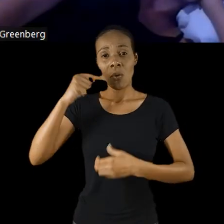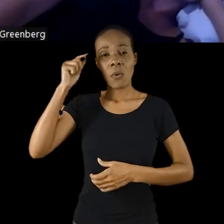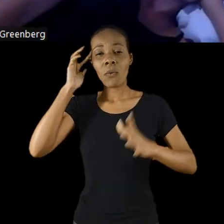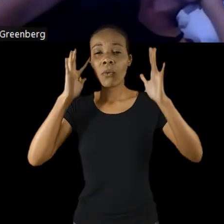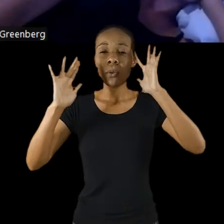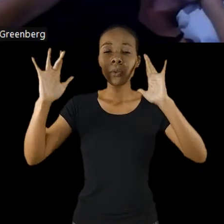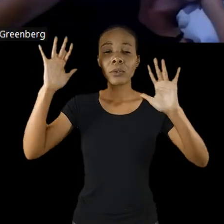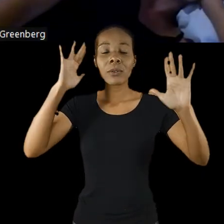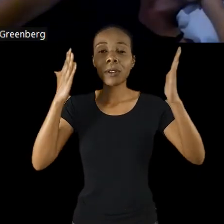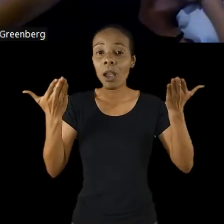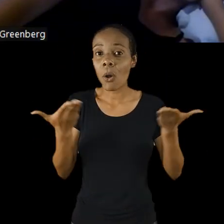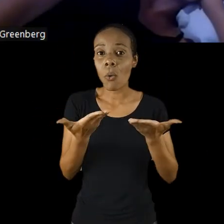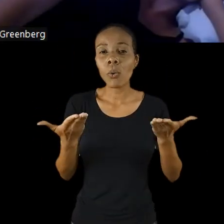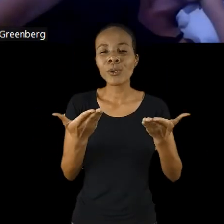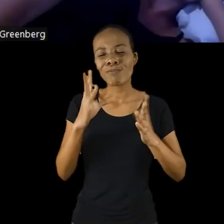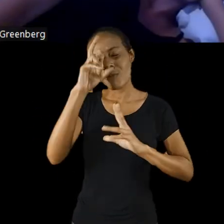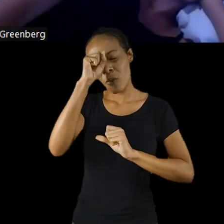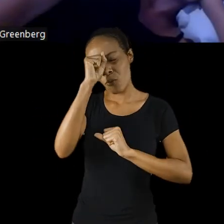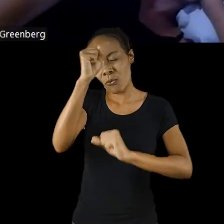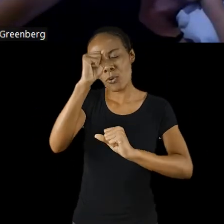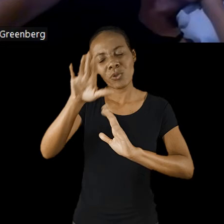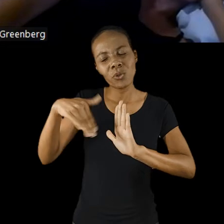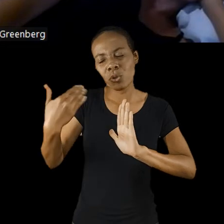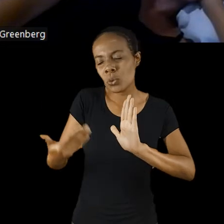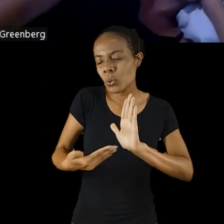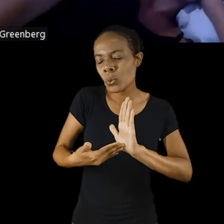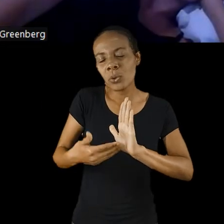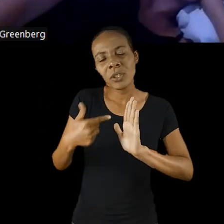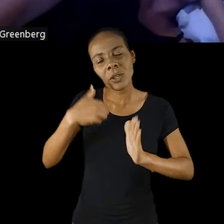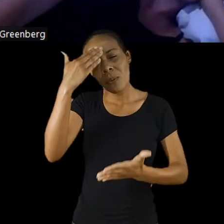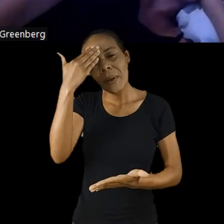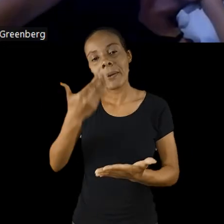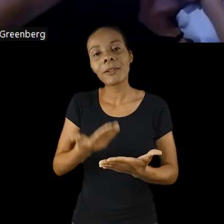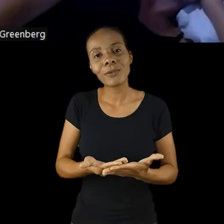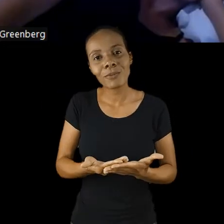que eu acredito em coisas incríveis. Estava precisando desse momento assim acontecer, porque